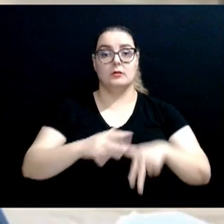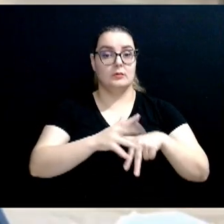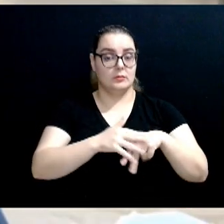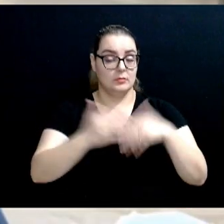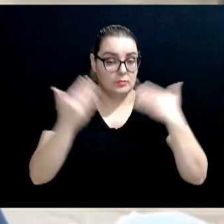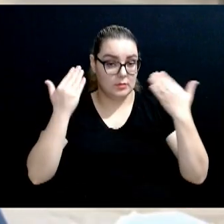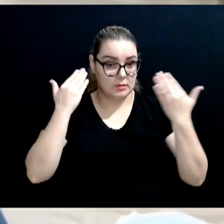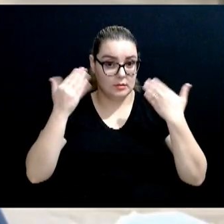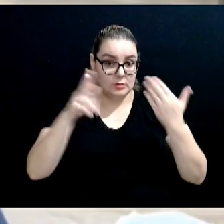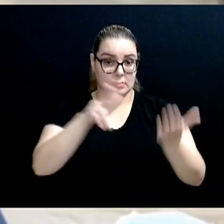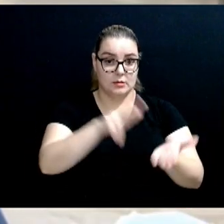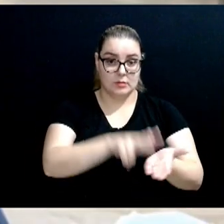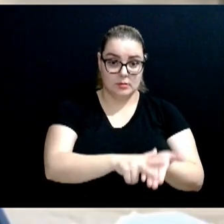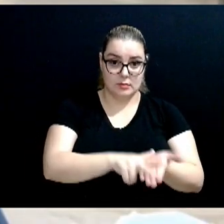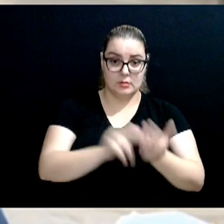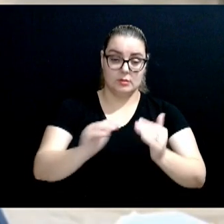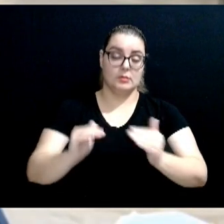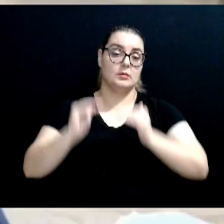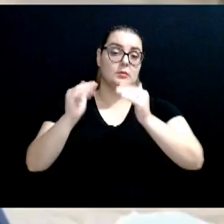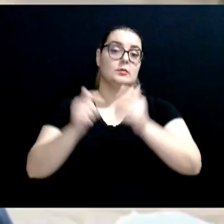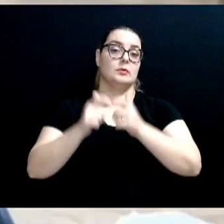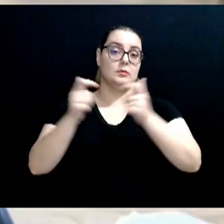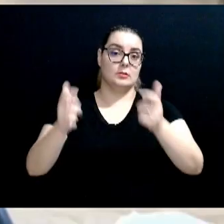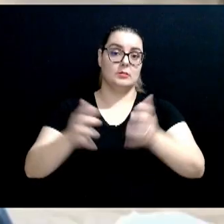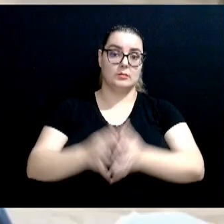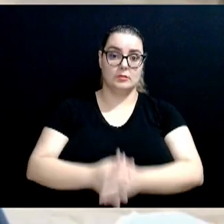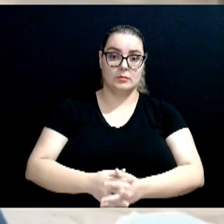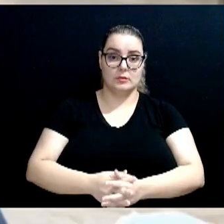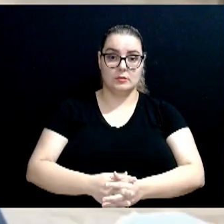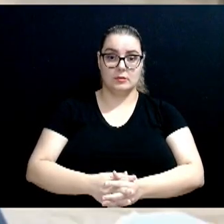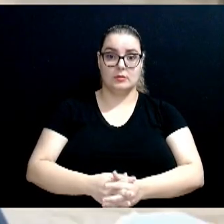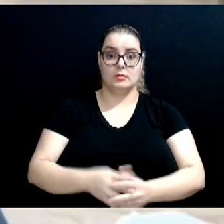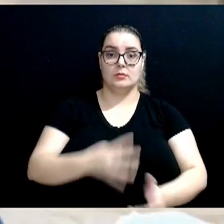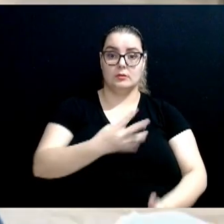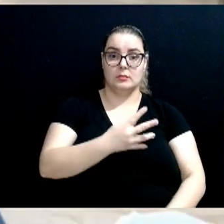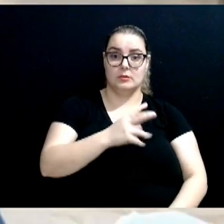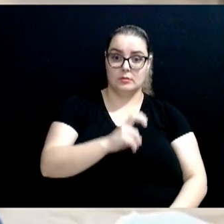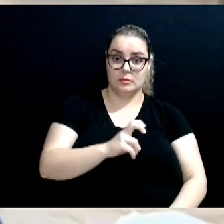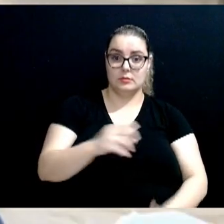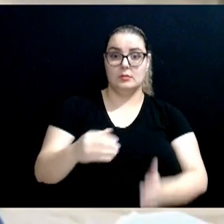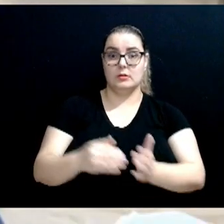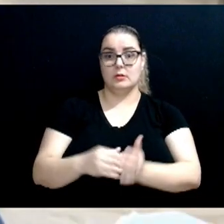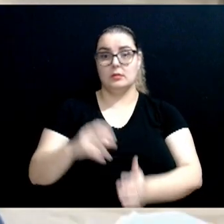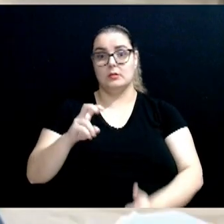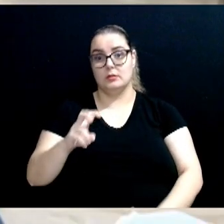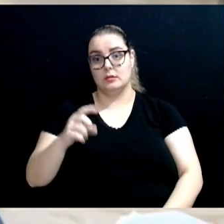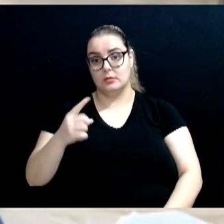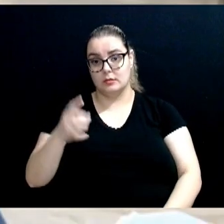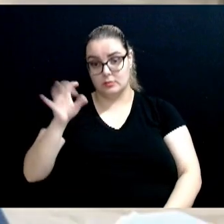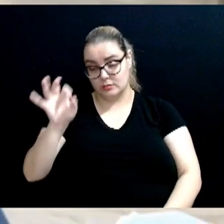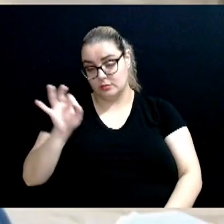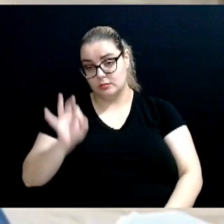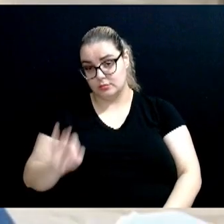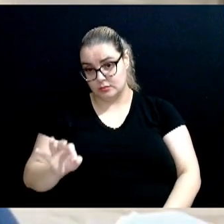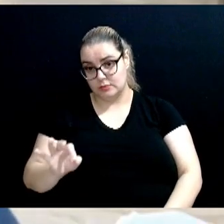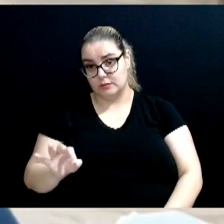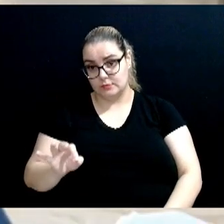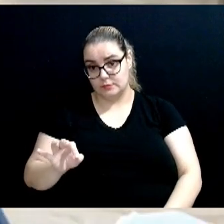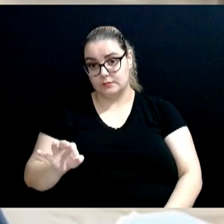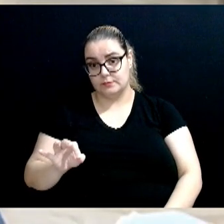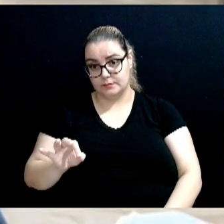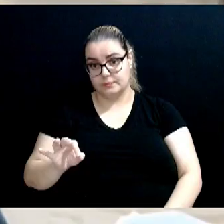essa prevalência passa para de 45% a 51% dos casos. Então,